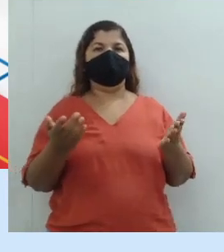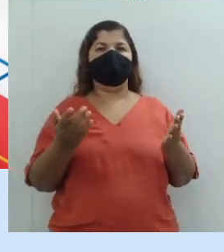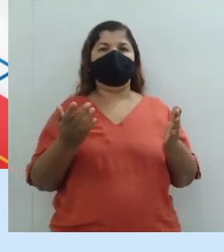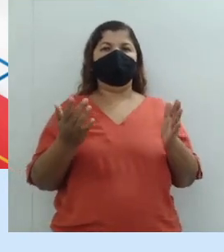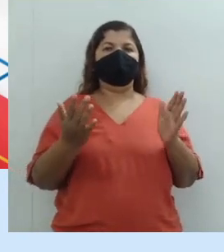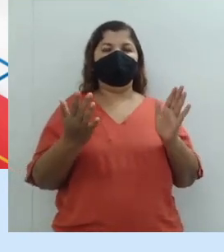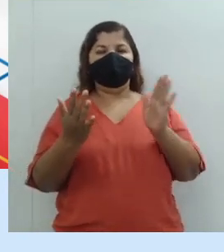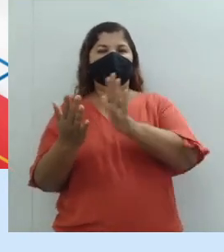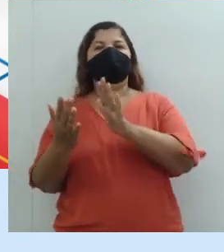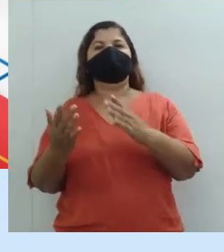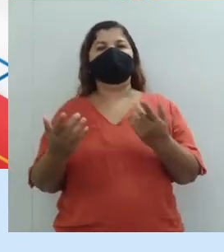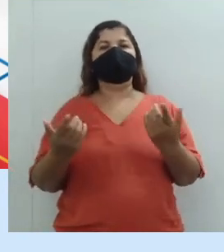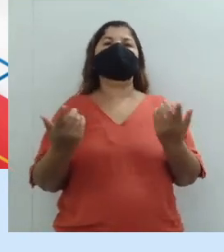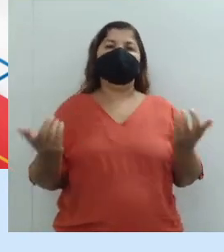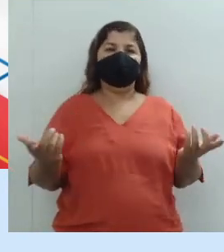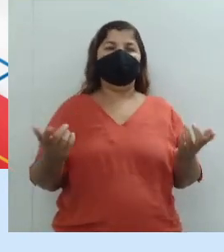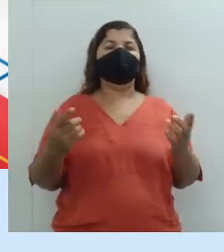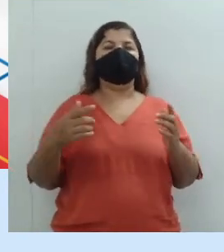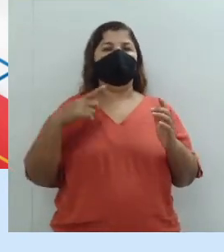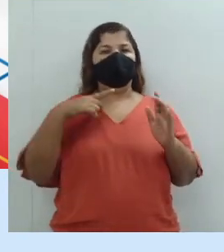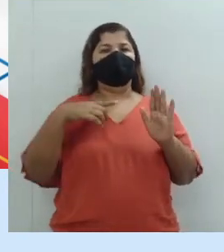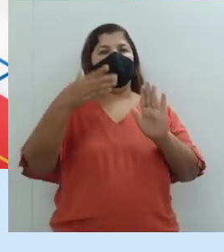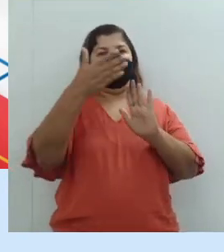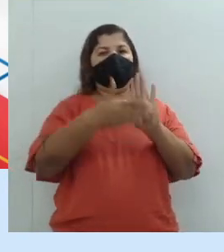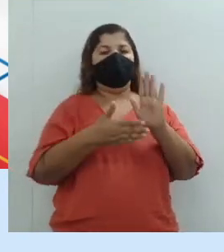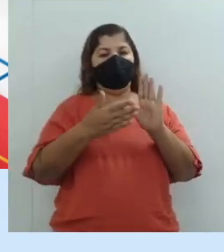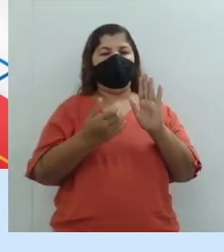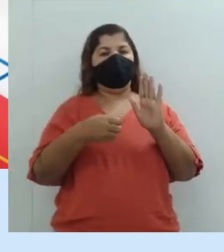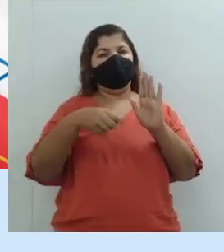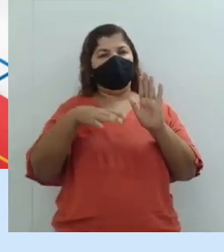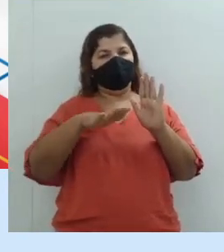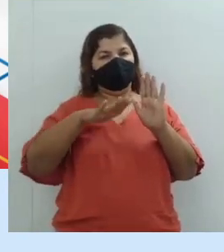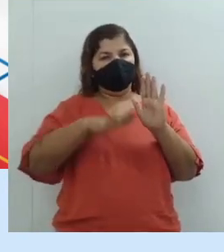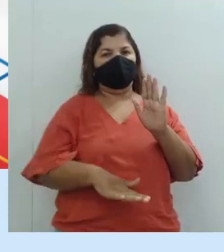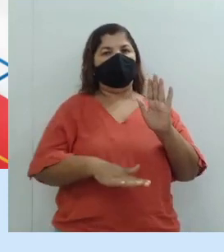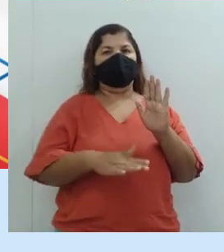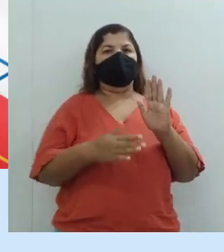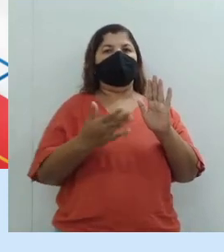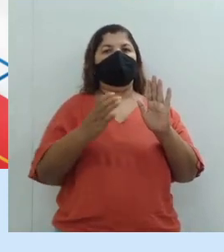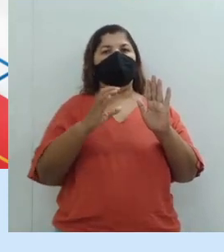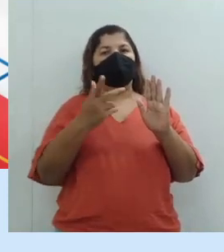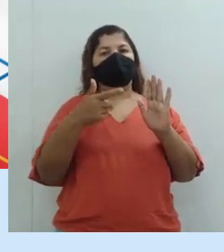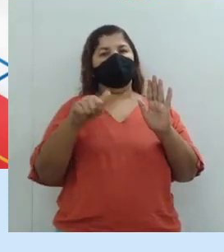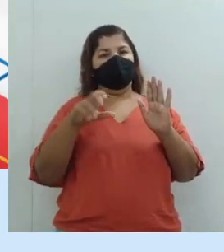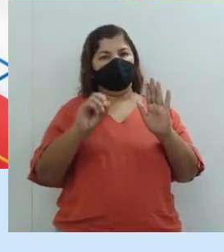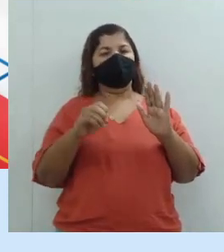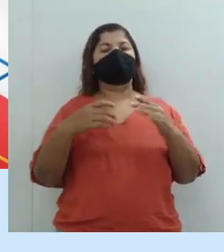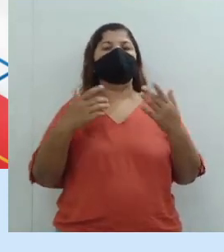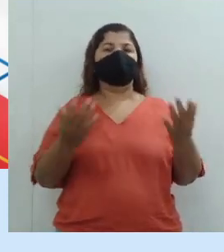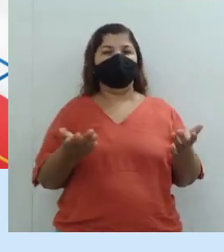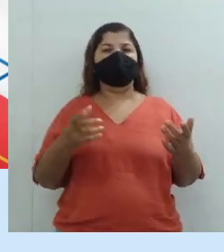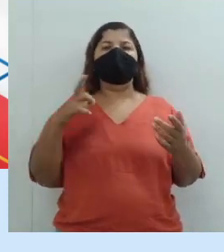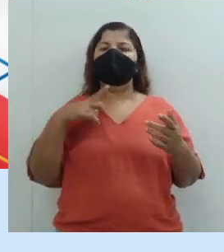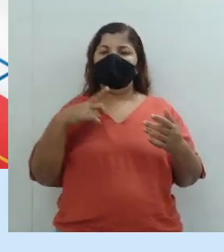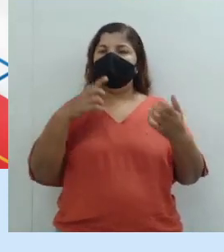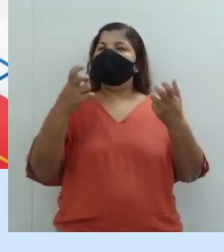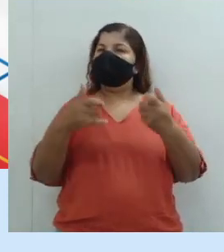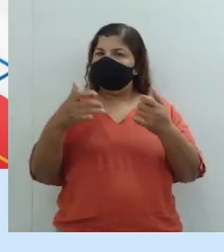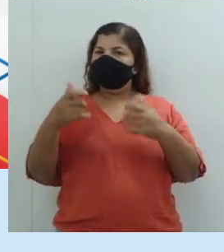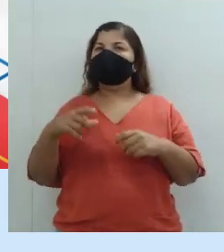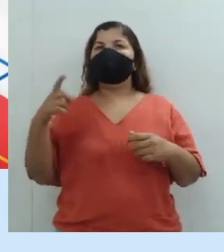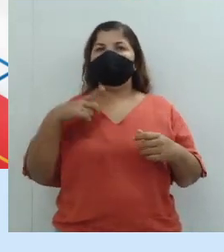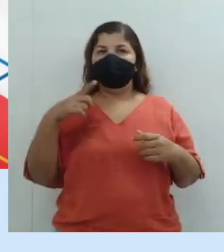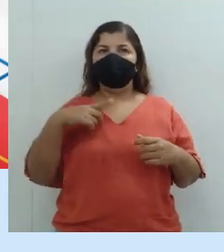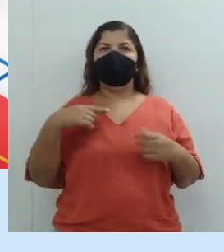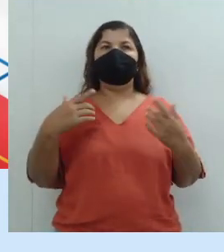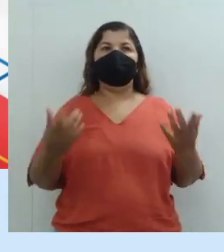ela é lógica, porque a parede está presa lá no chão, mas a gente vai ver que não pode ter uma outra explicação, não é só isso, né? Uma outra dúvida